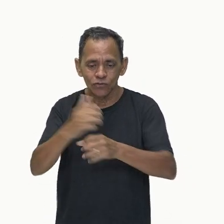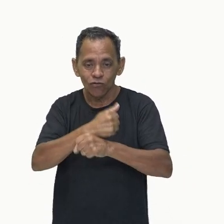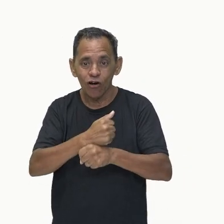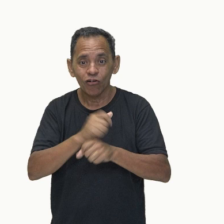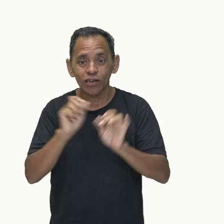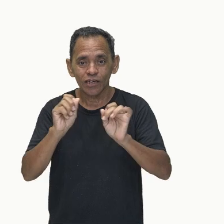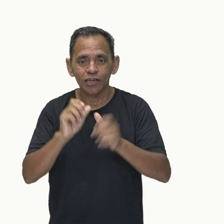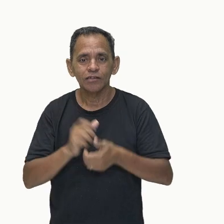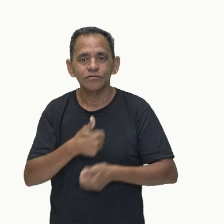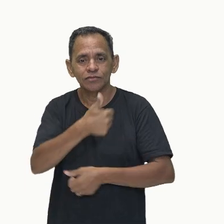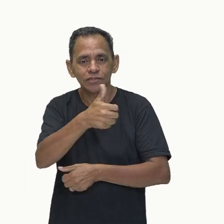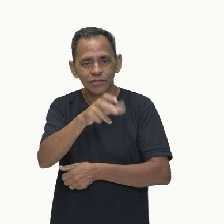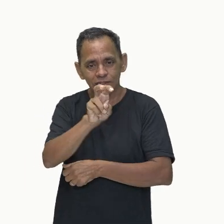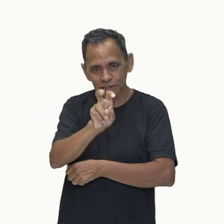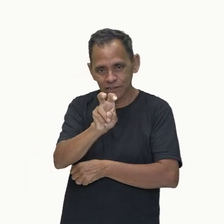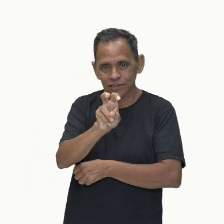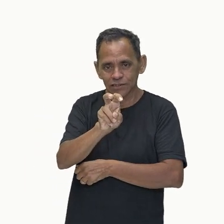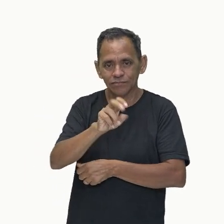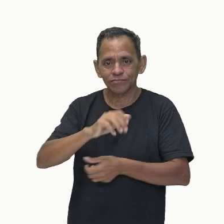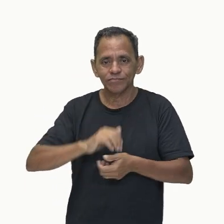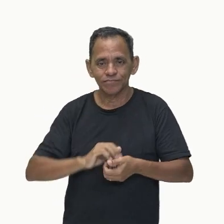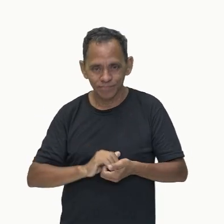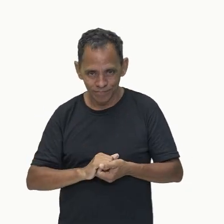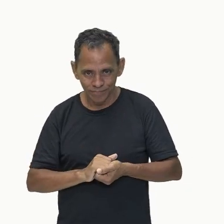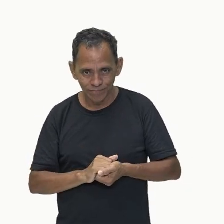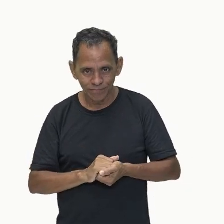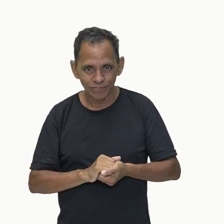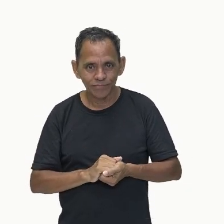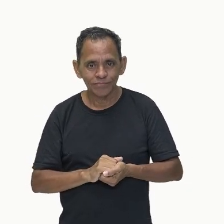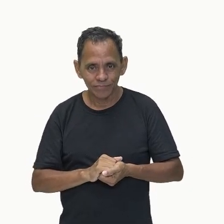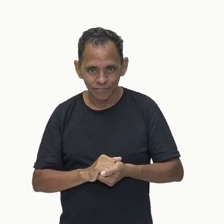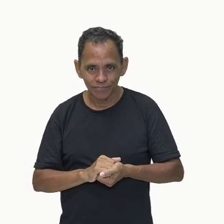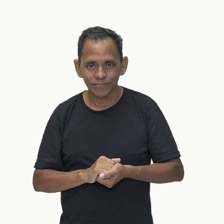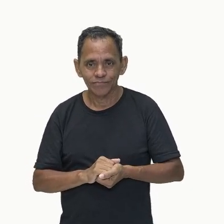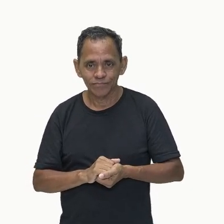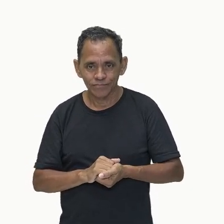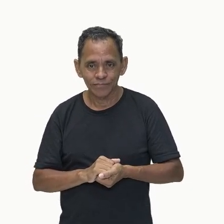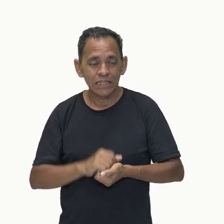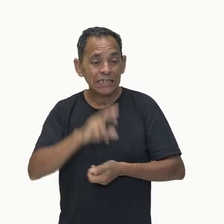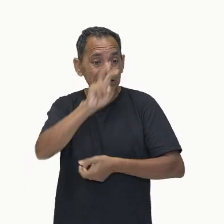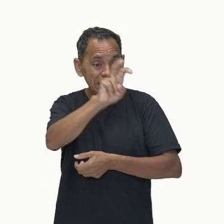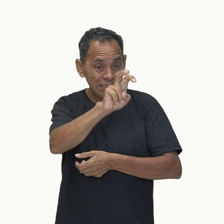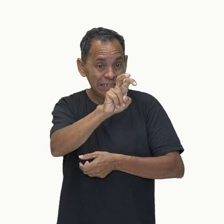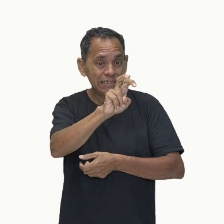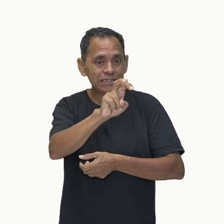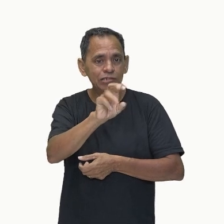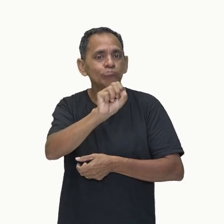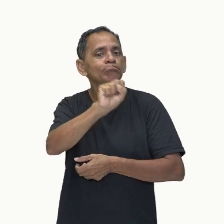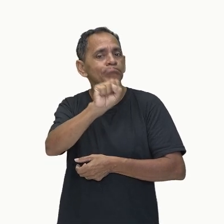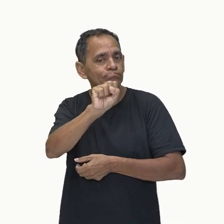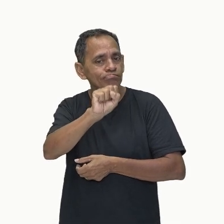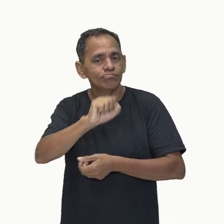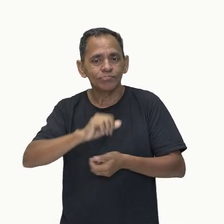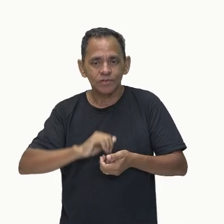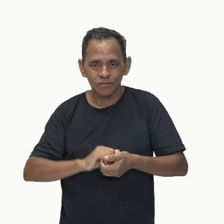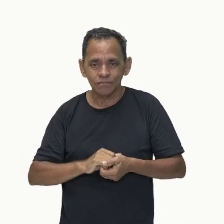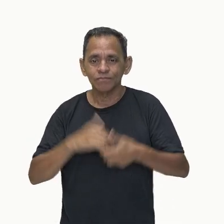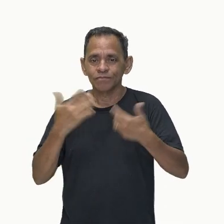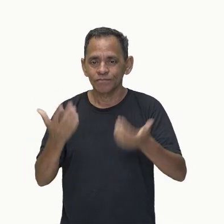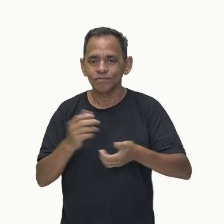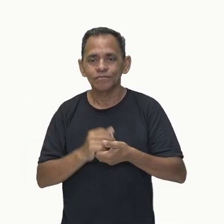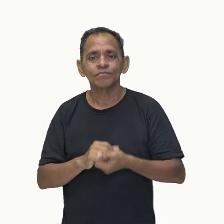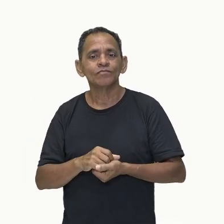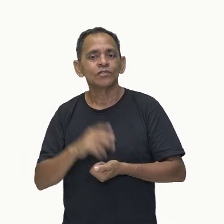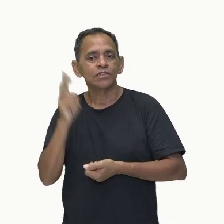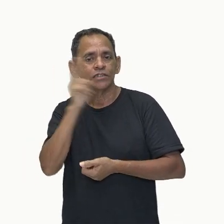isso? Em 5 segundos, professor. 5 segundos. Então, a velocidade